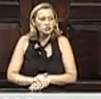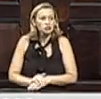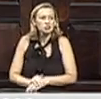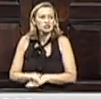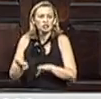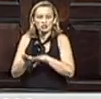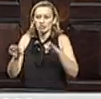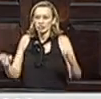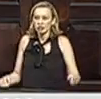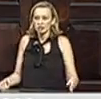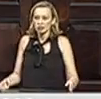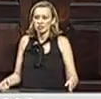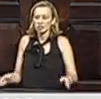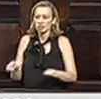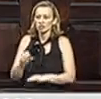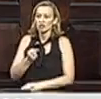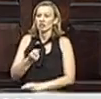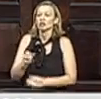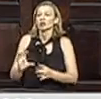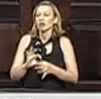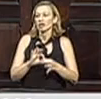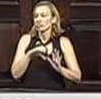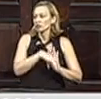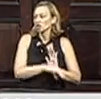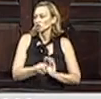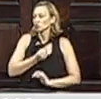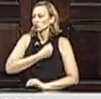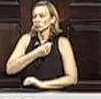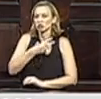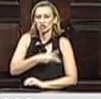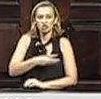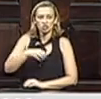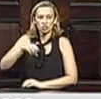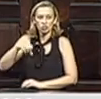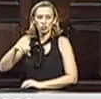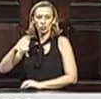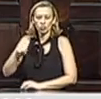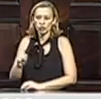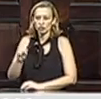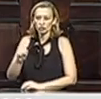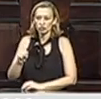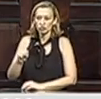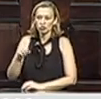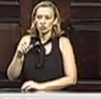mesa requerimento de destaque a emenda número 38, de autoria do deputado Jânio Mendes.